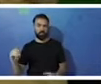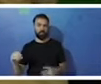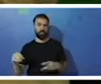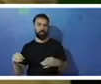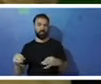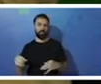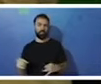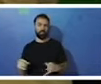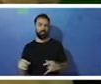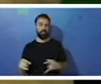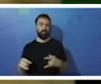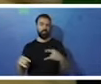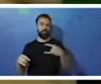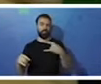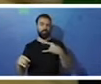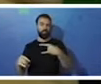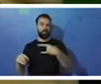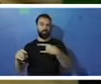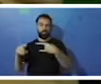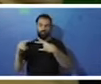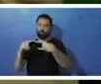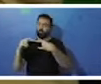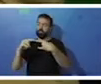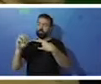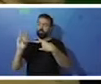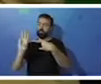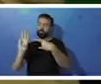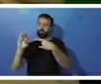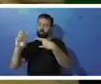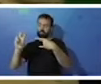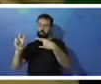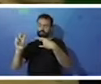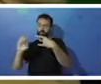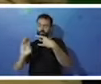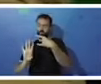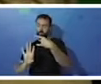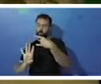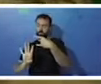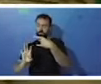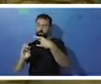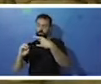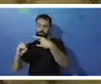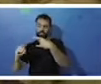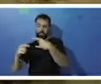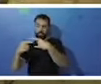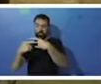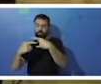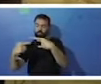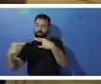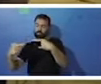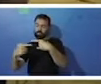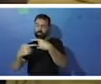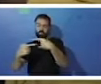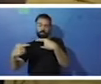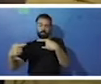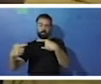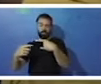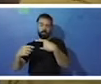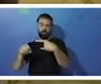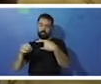aqui, ó, entre o 35 e o 40, mas ele não aparece